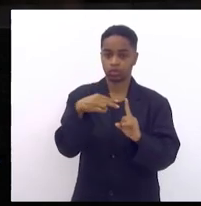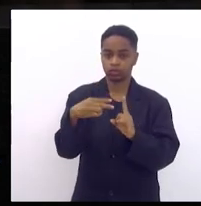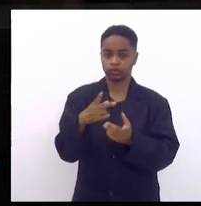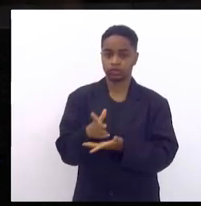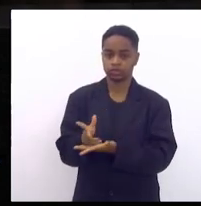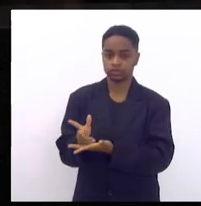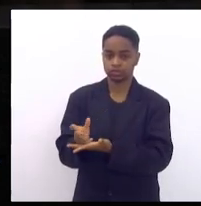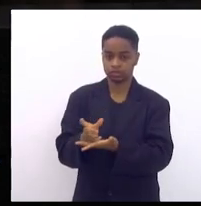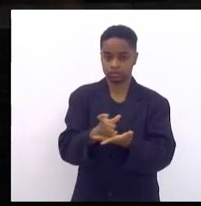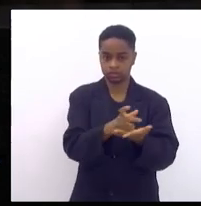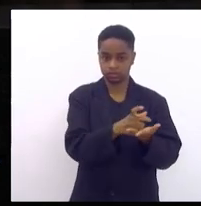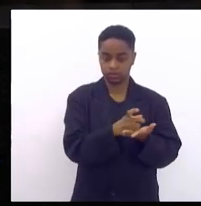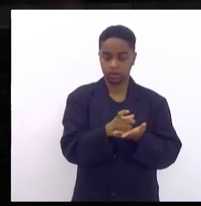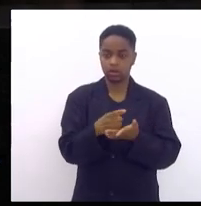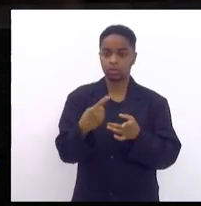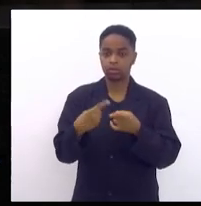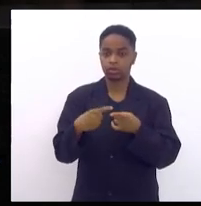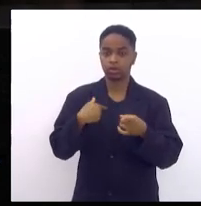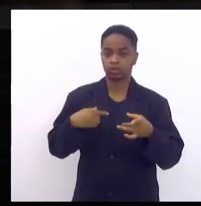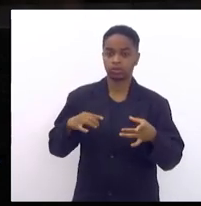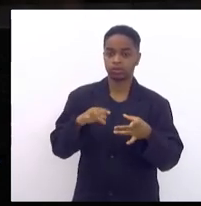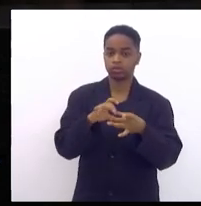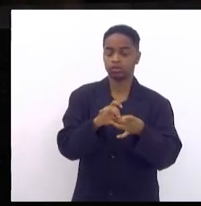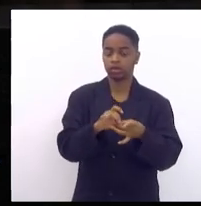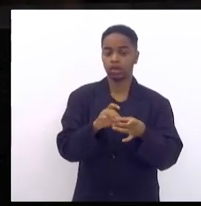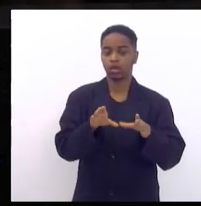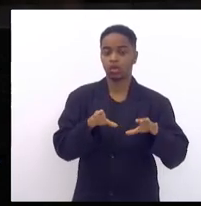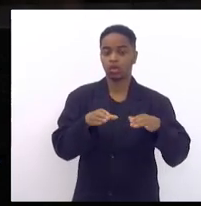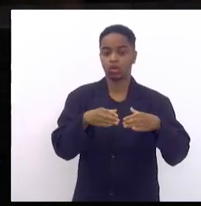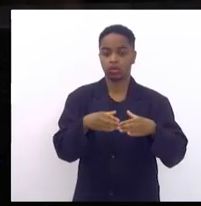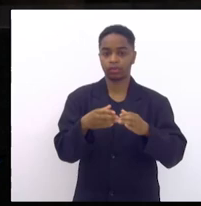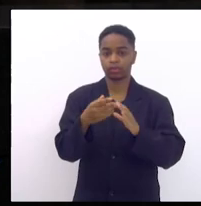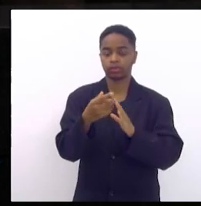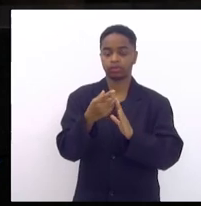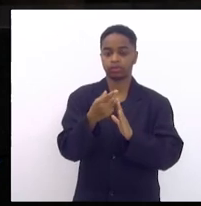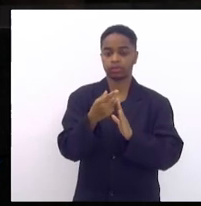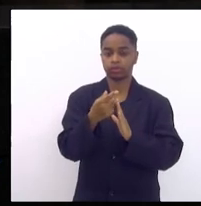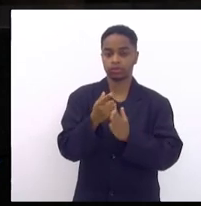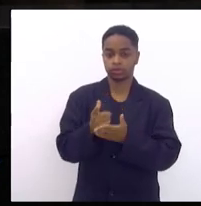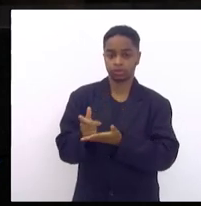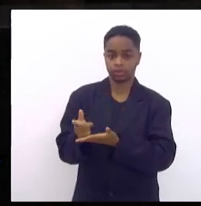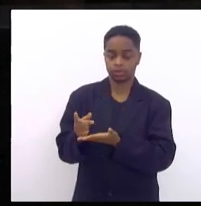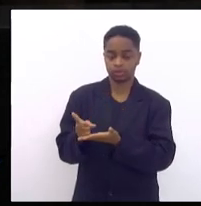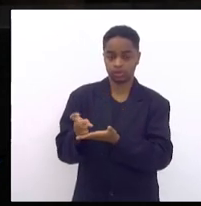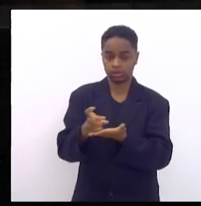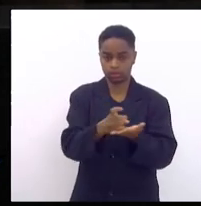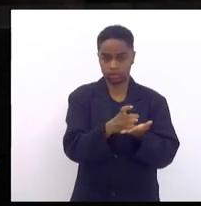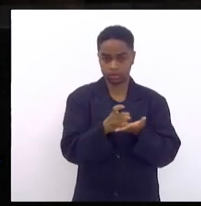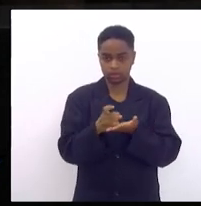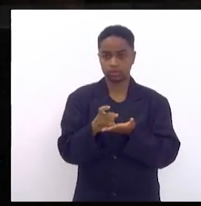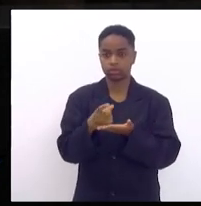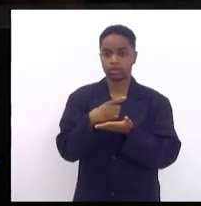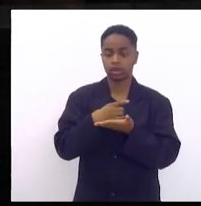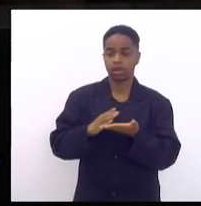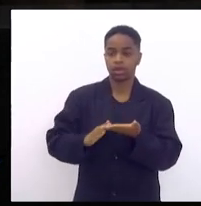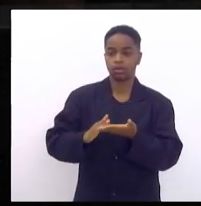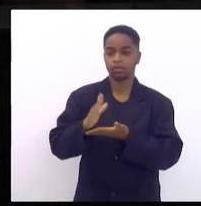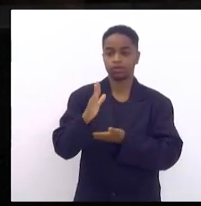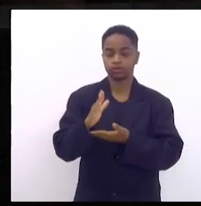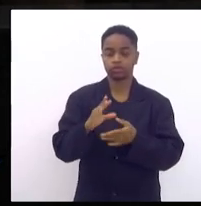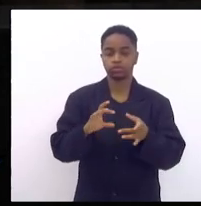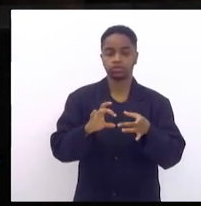tributário, eis que sou da Comissão de Tributação, no que tange à aprovação antes no Senado